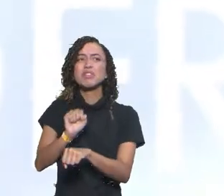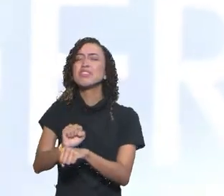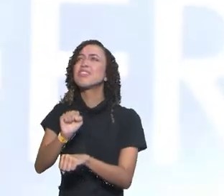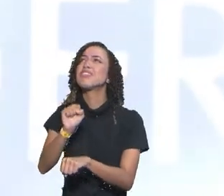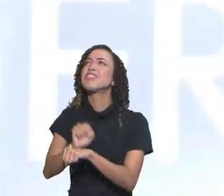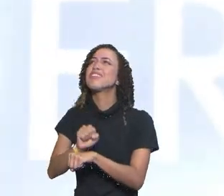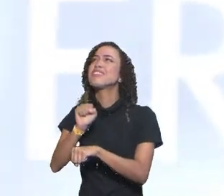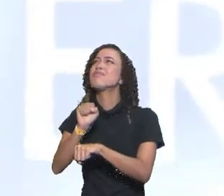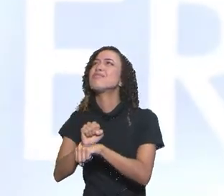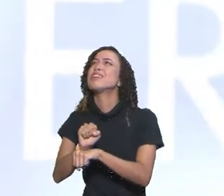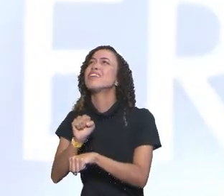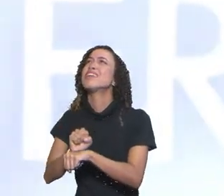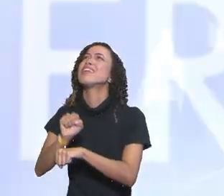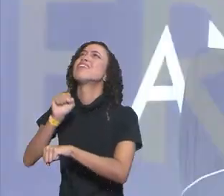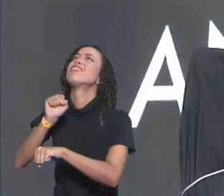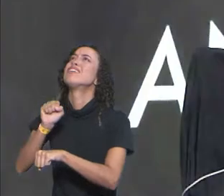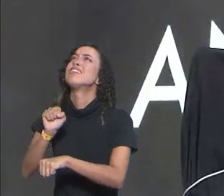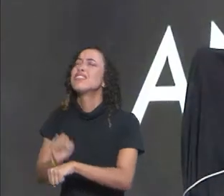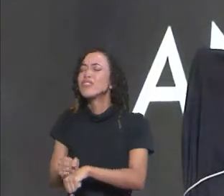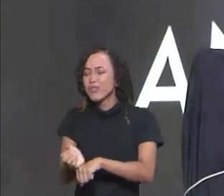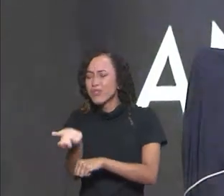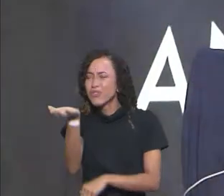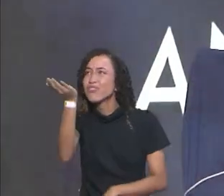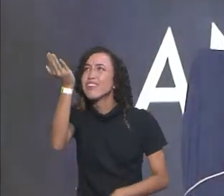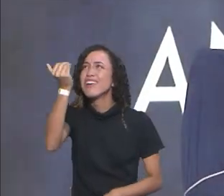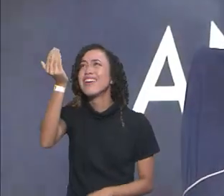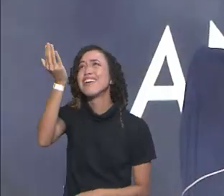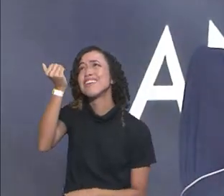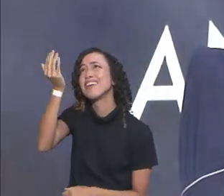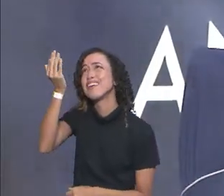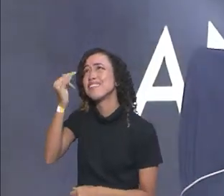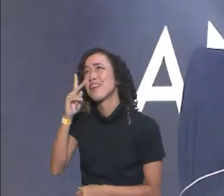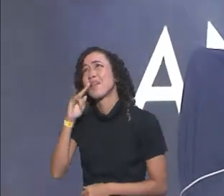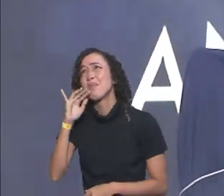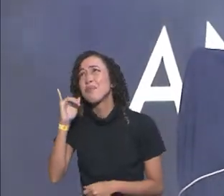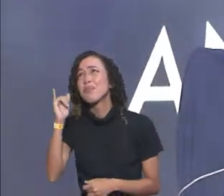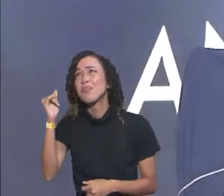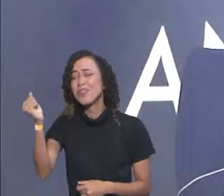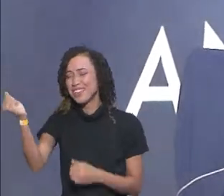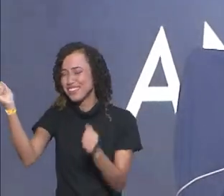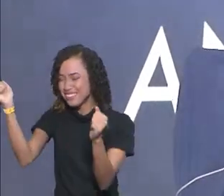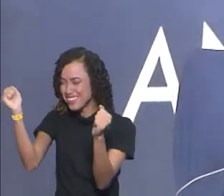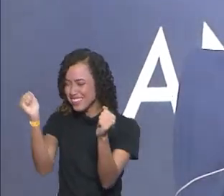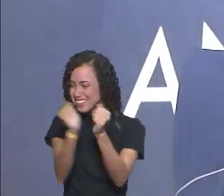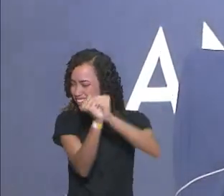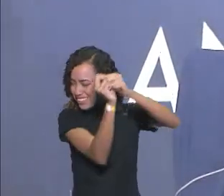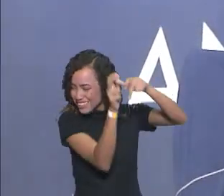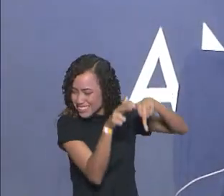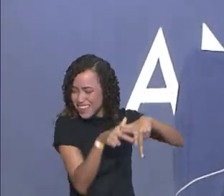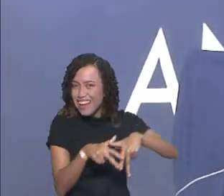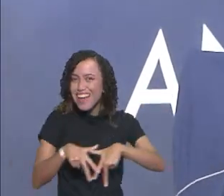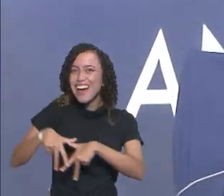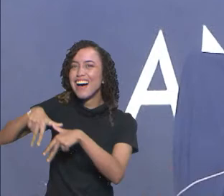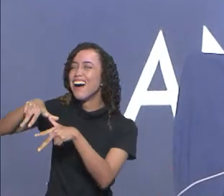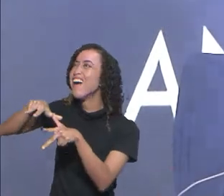estou só te esperando vem vamos